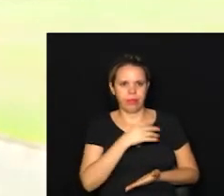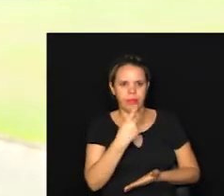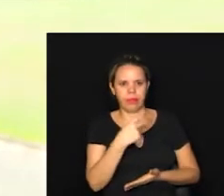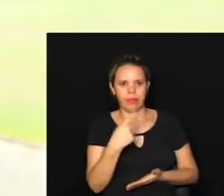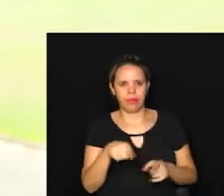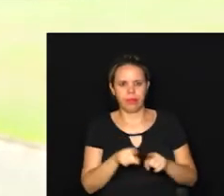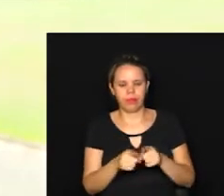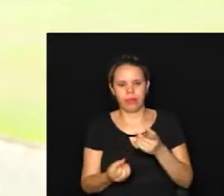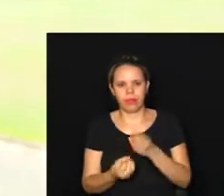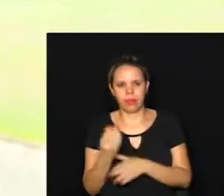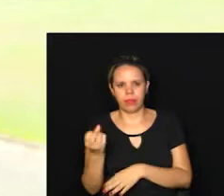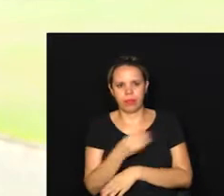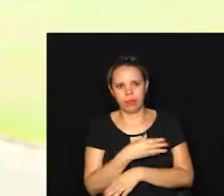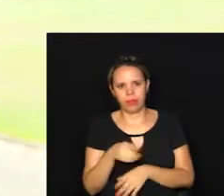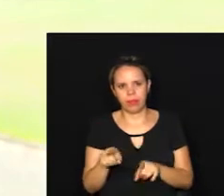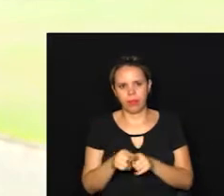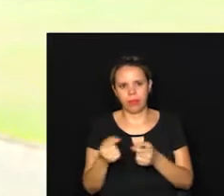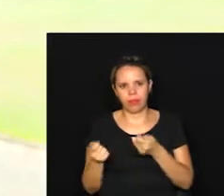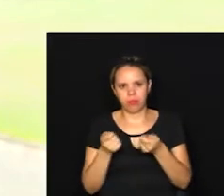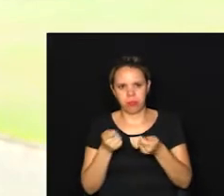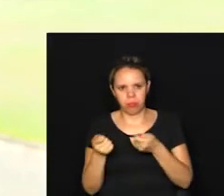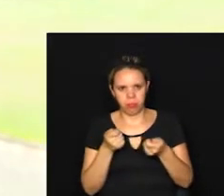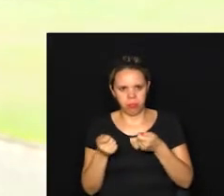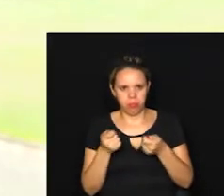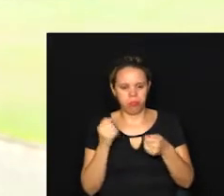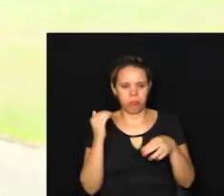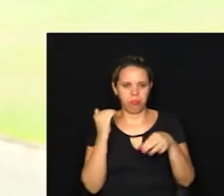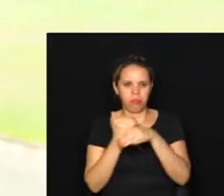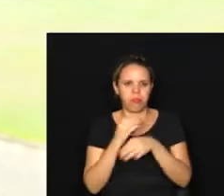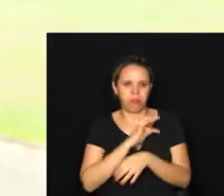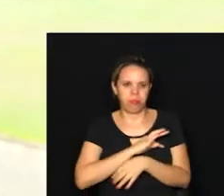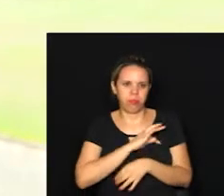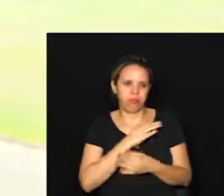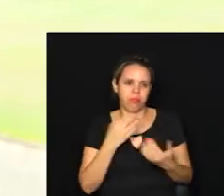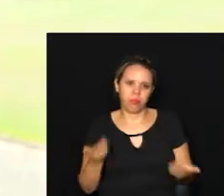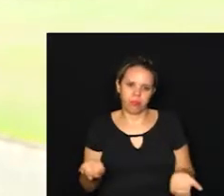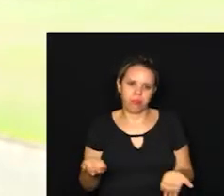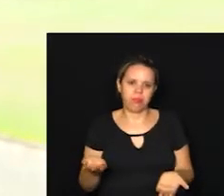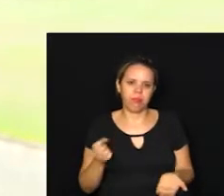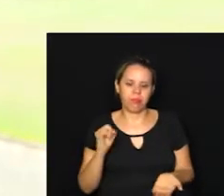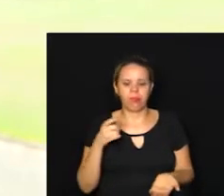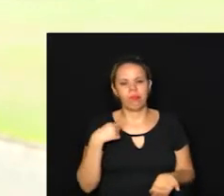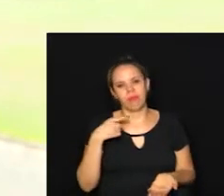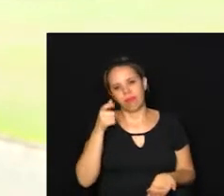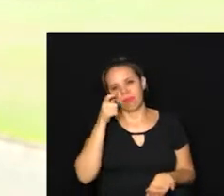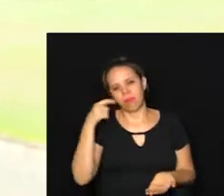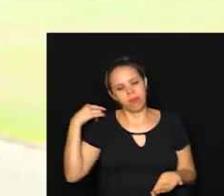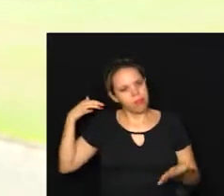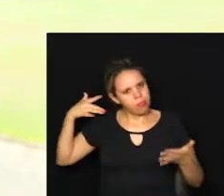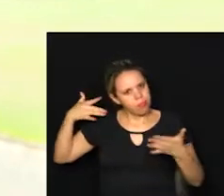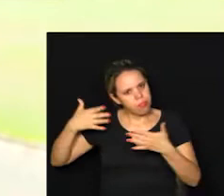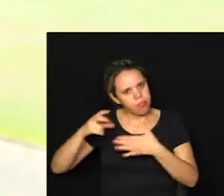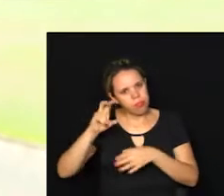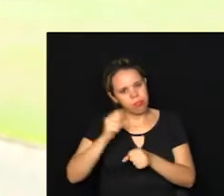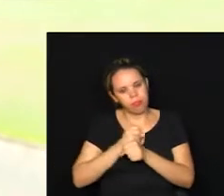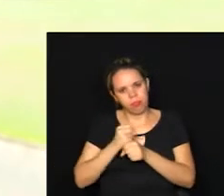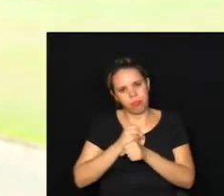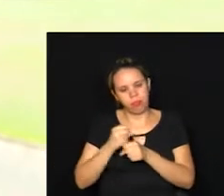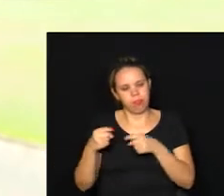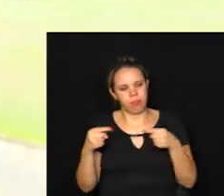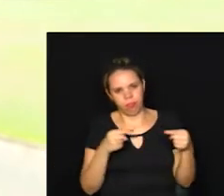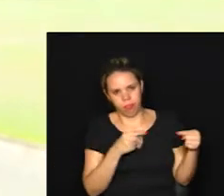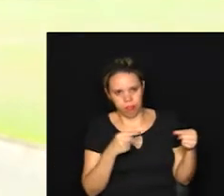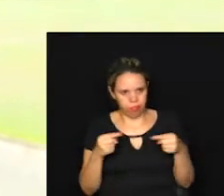será estreante, então vai equilibrar essa questão do técnico, né? Se a gente olhar a história dos últimos 50 anos do